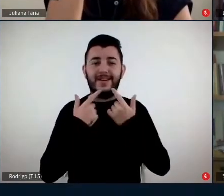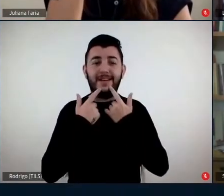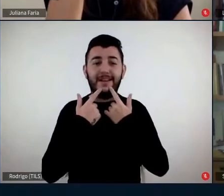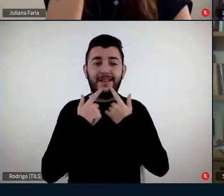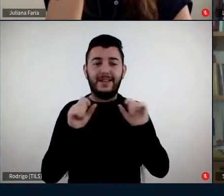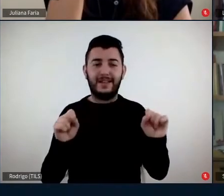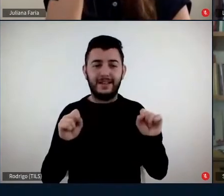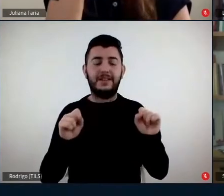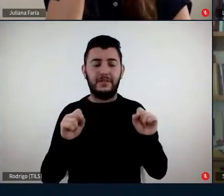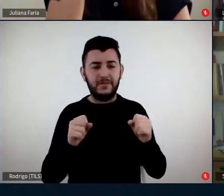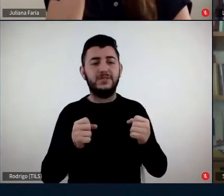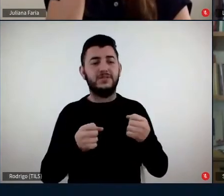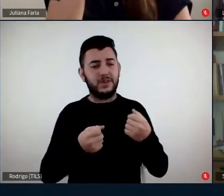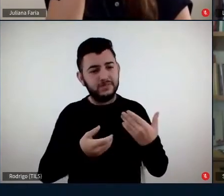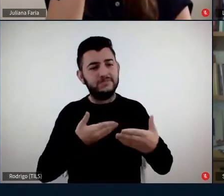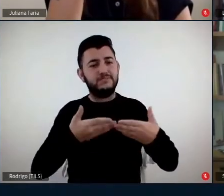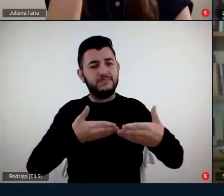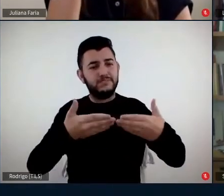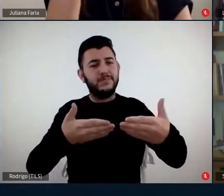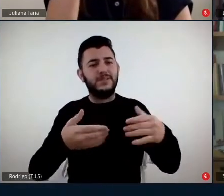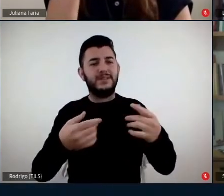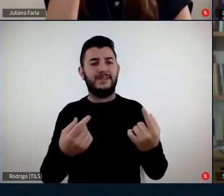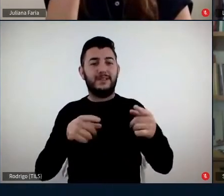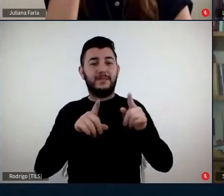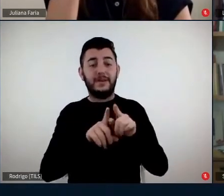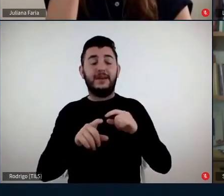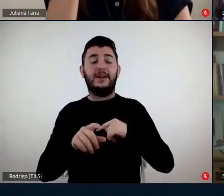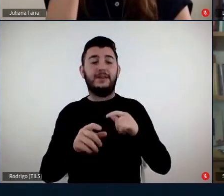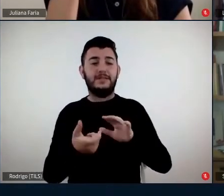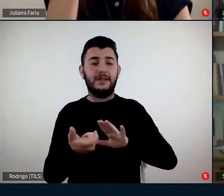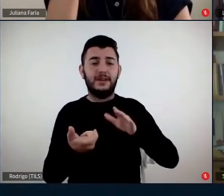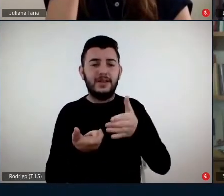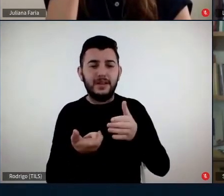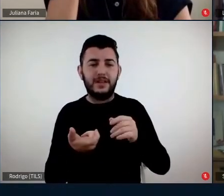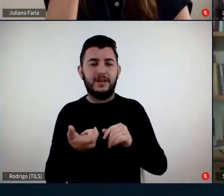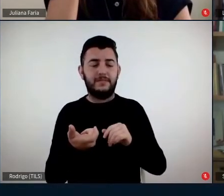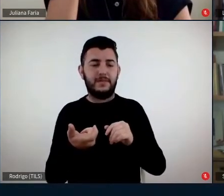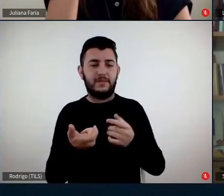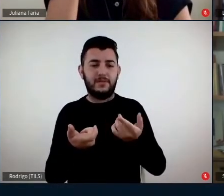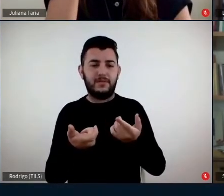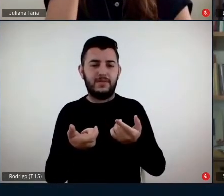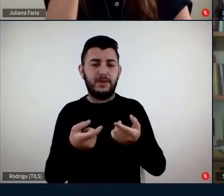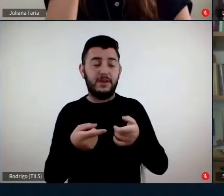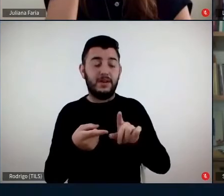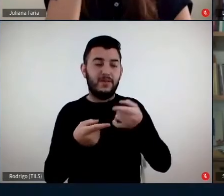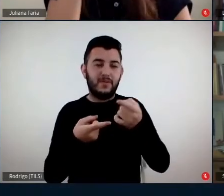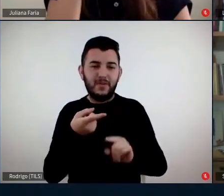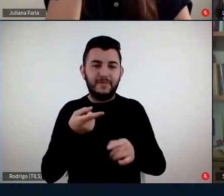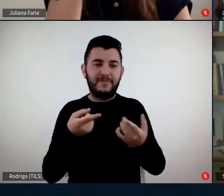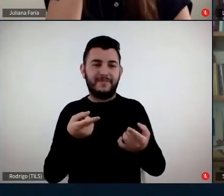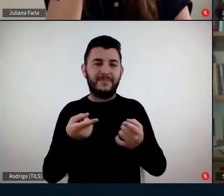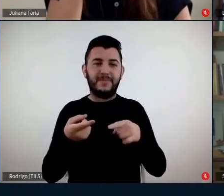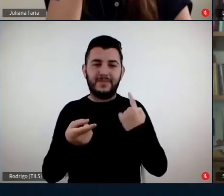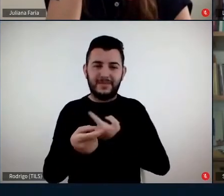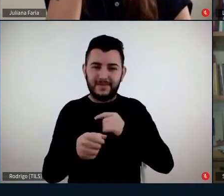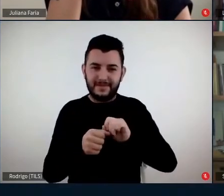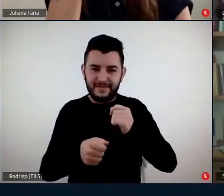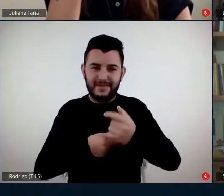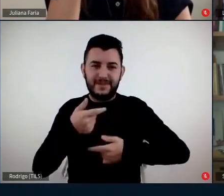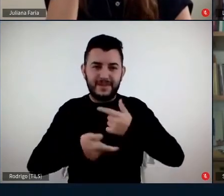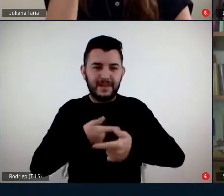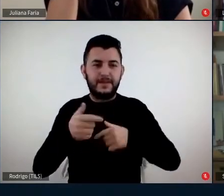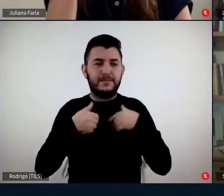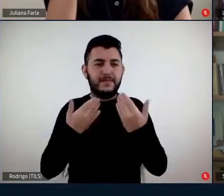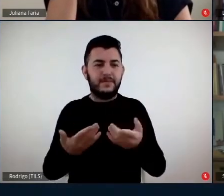as terminologias e os respaldos eles não são condizentes com o que está sendo feito. Então, a gente precisa mesmo ter esse